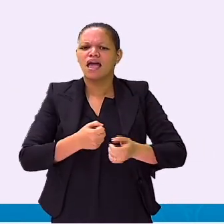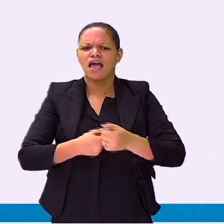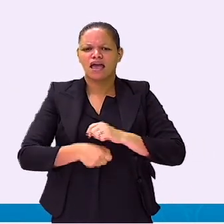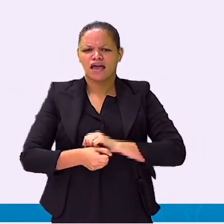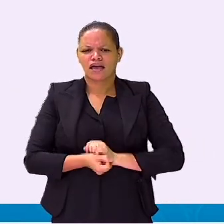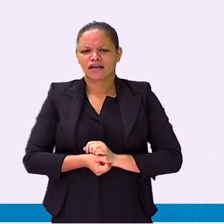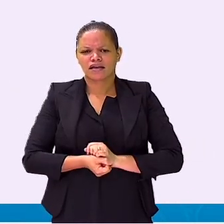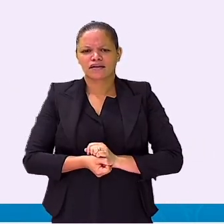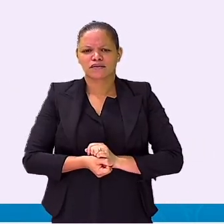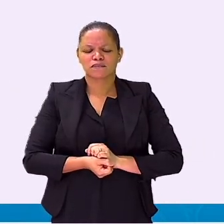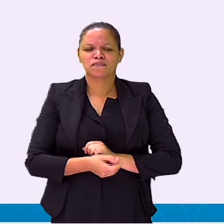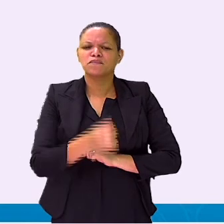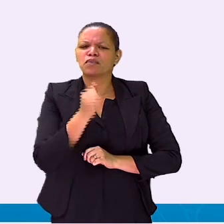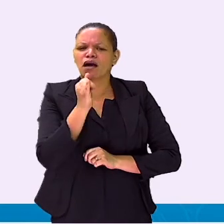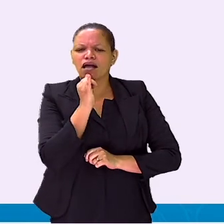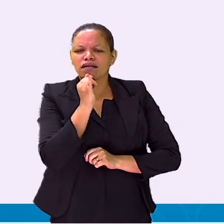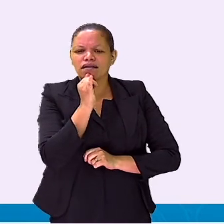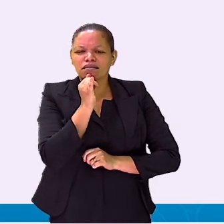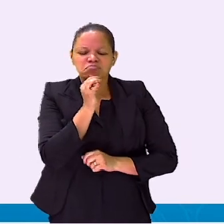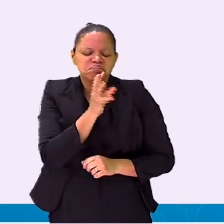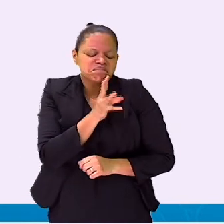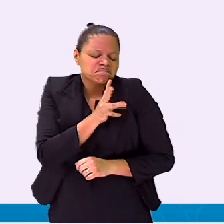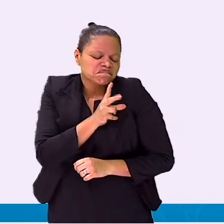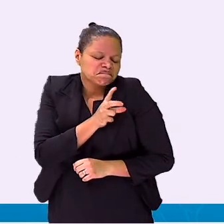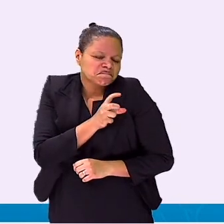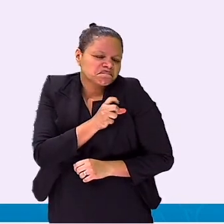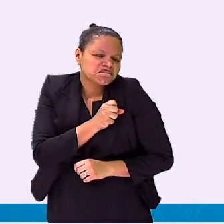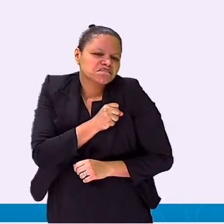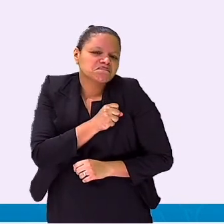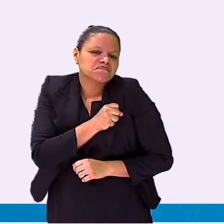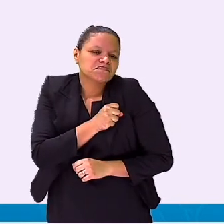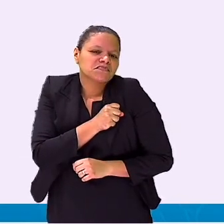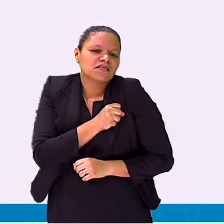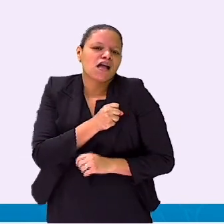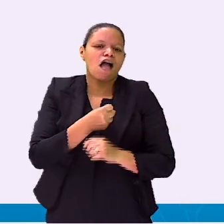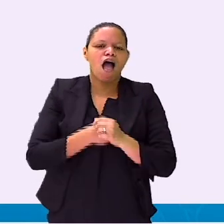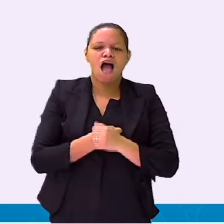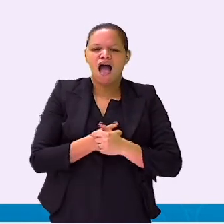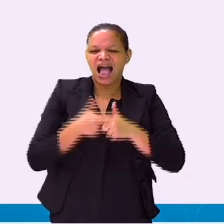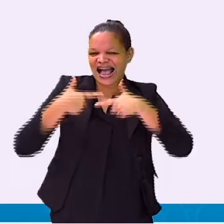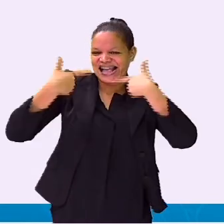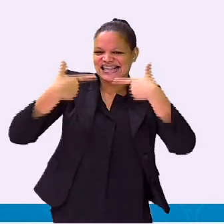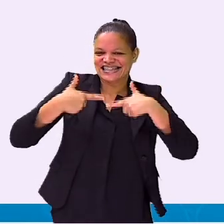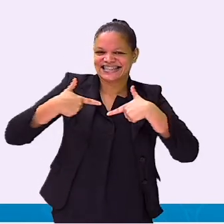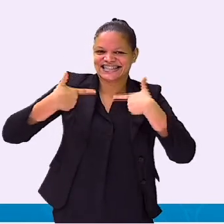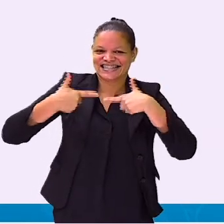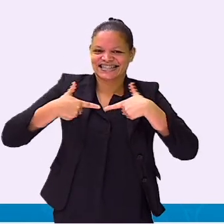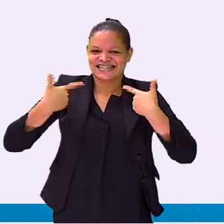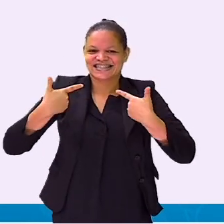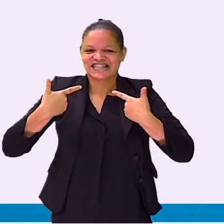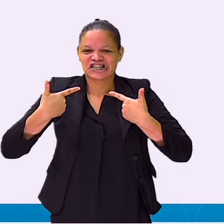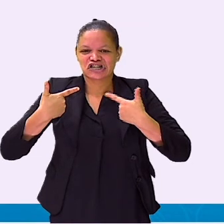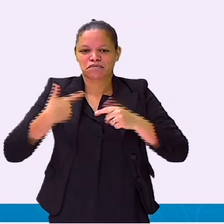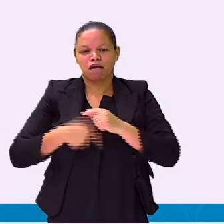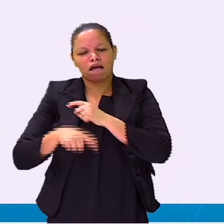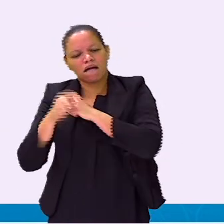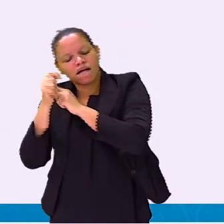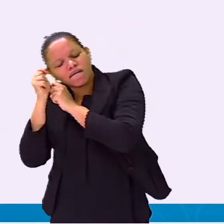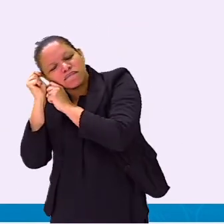de sono, morrendo de frio, garrado de raiva, de máscara,